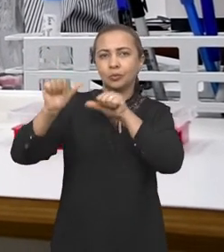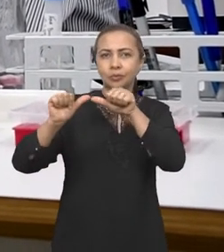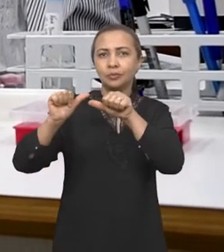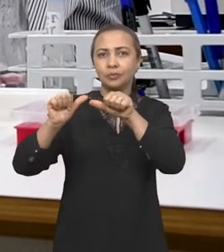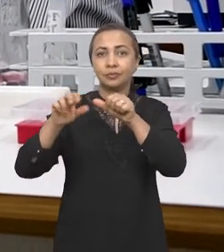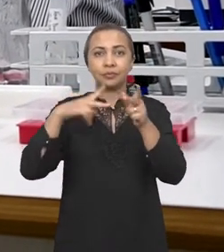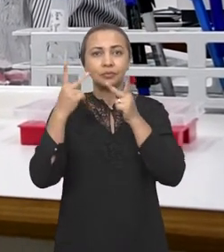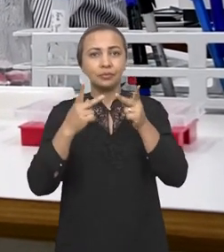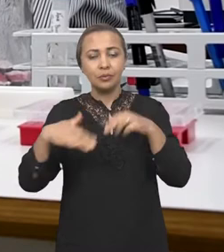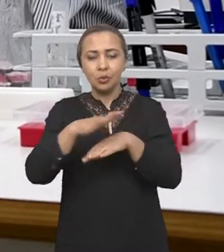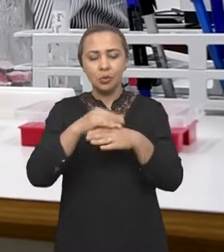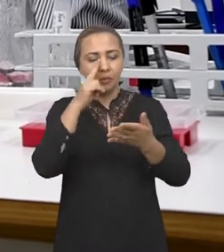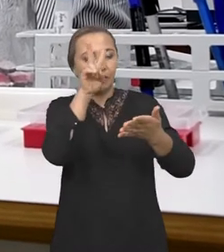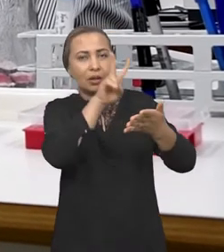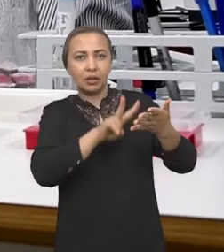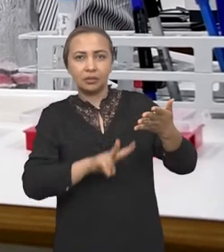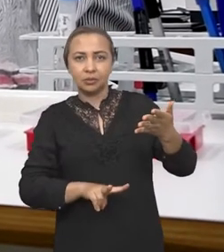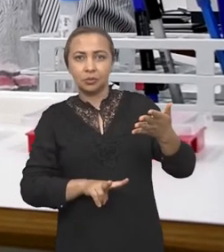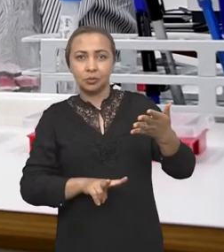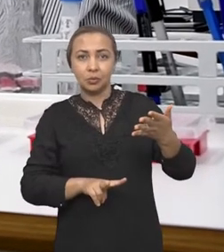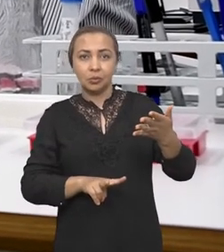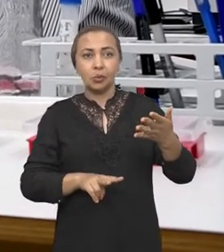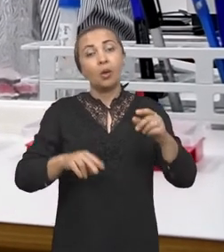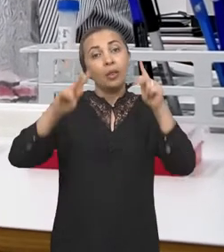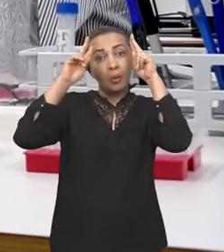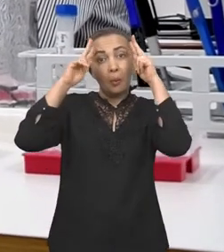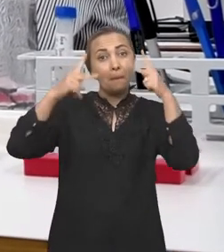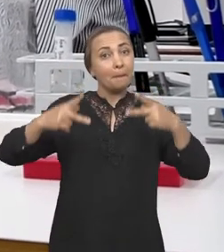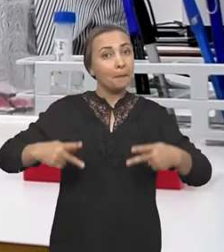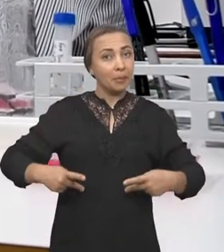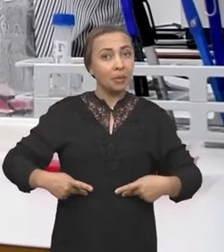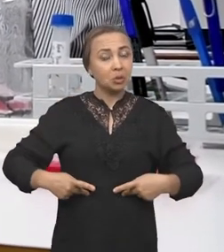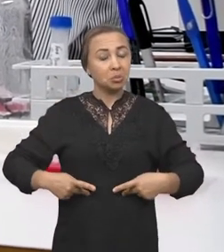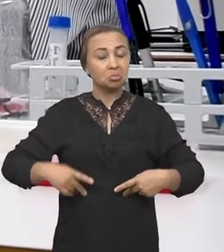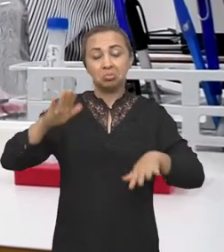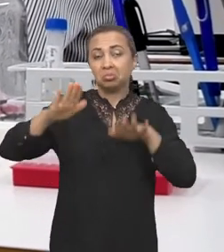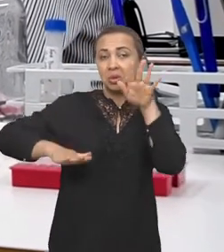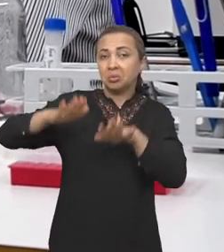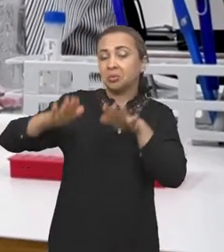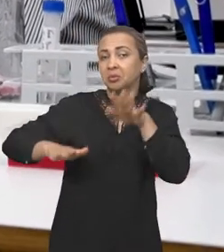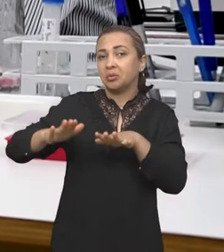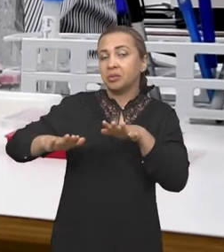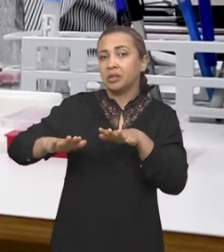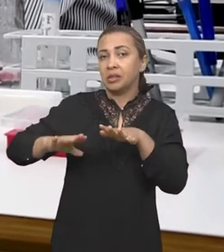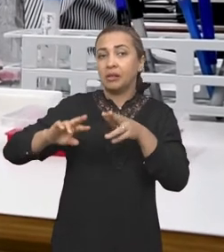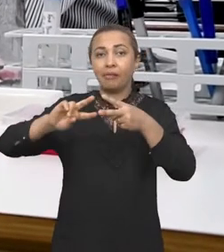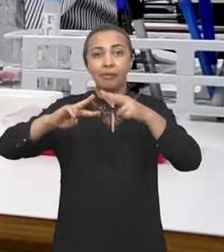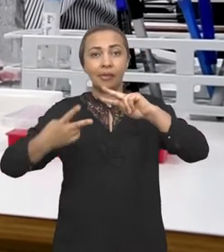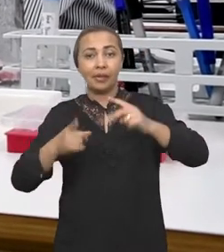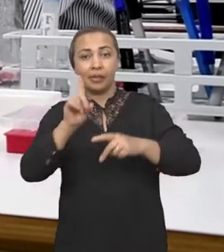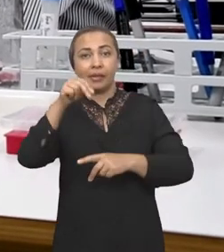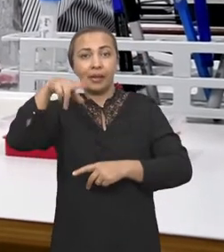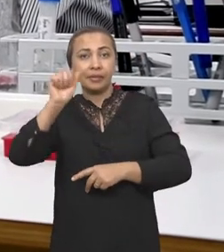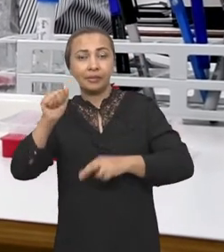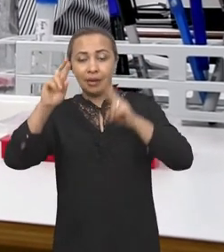sendo desenvolvido, que diz respeito à avaliação do fator humano, né, da variabilidade genética dos seres